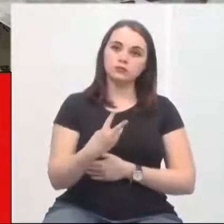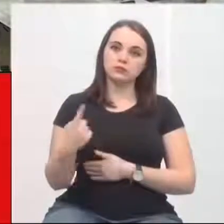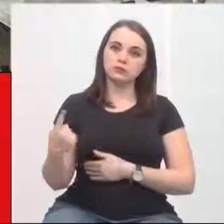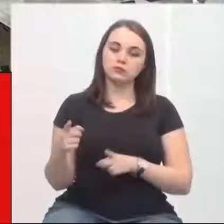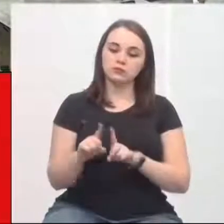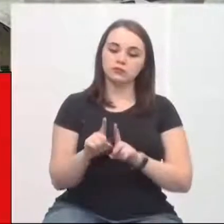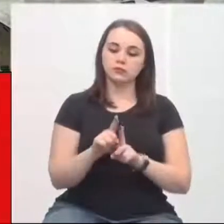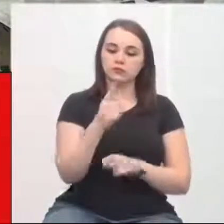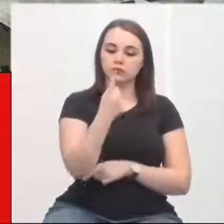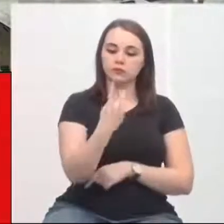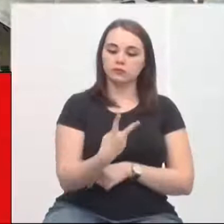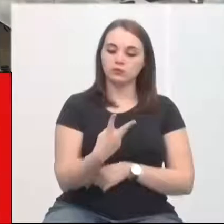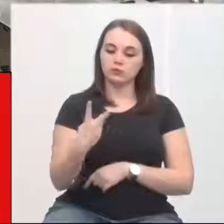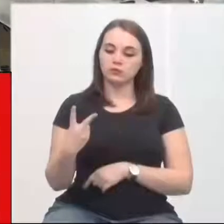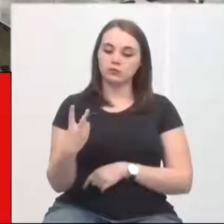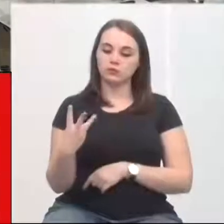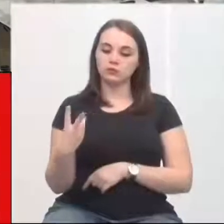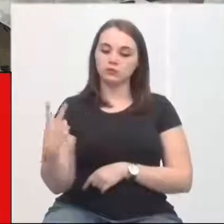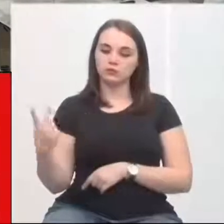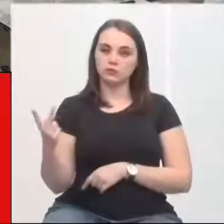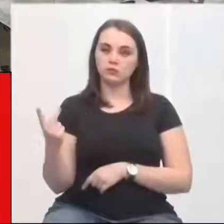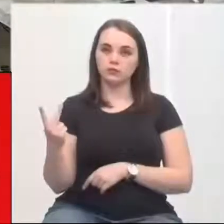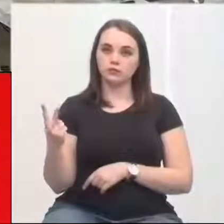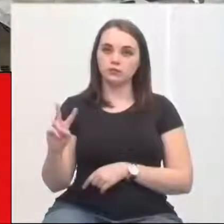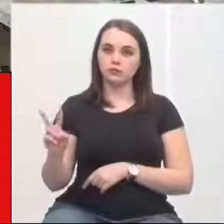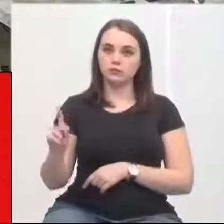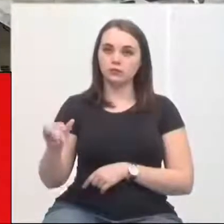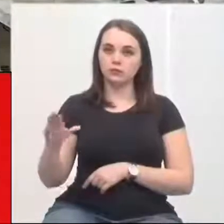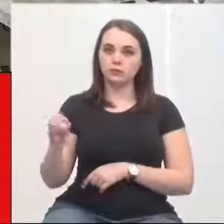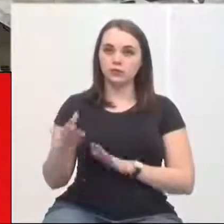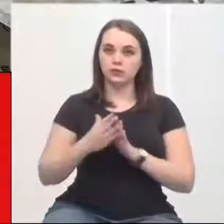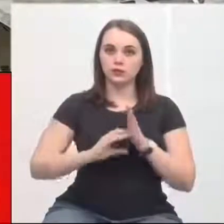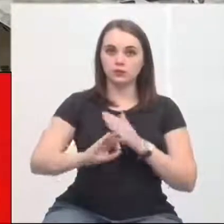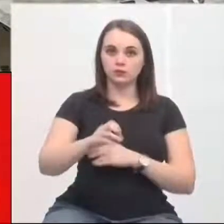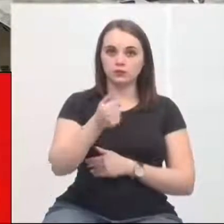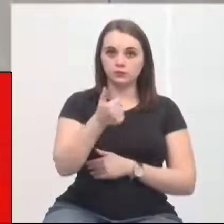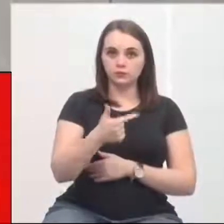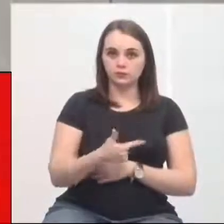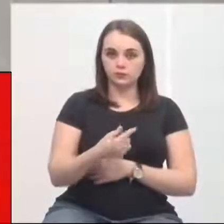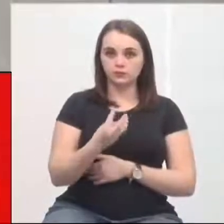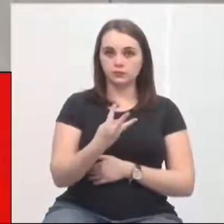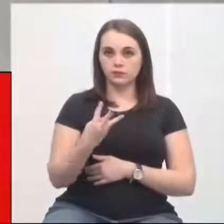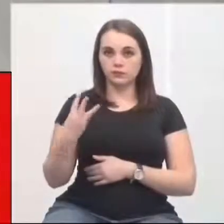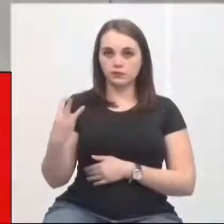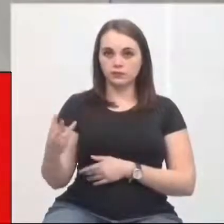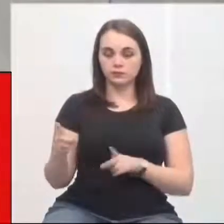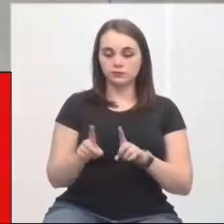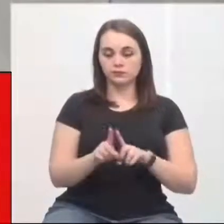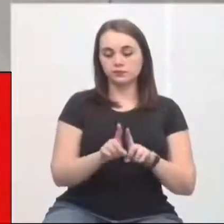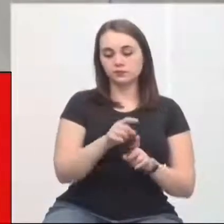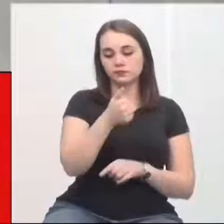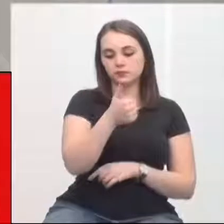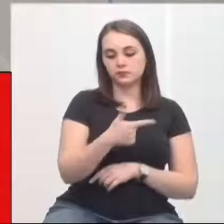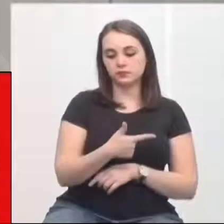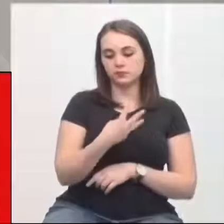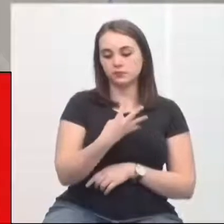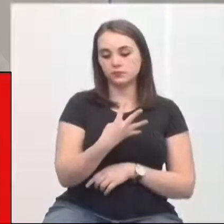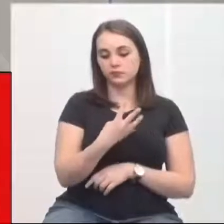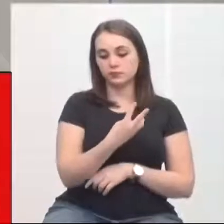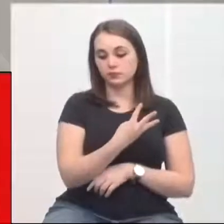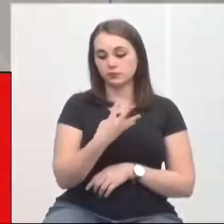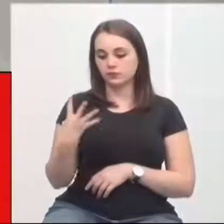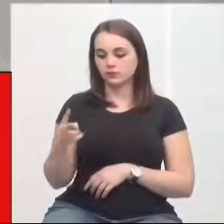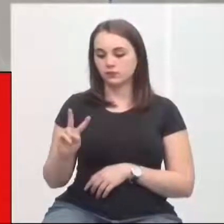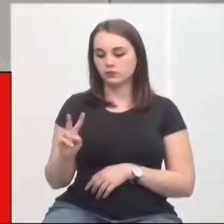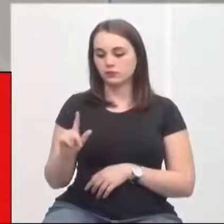e 1232/2021, de autoria do vereador Paulo Ferrarese. Indicações 1233/2021 e 1234/2021, de autoria do